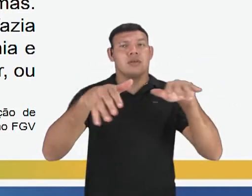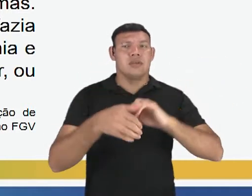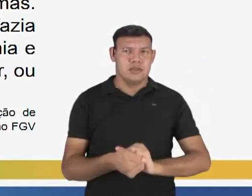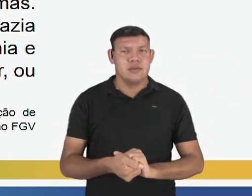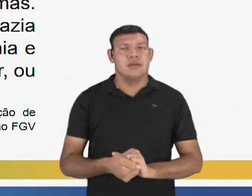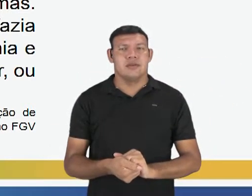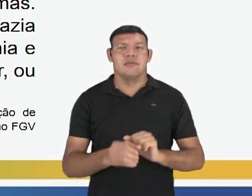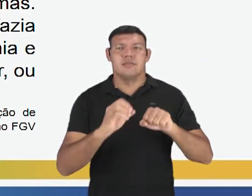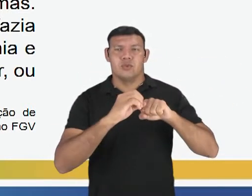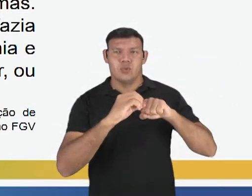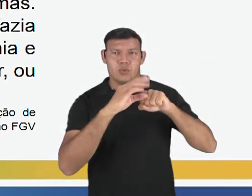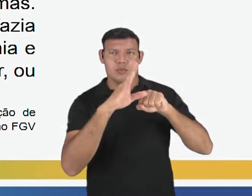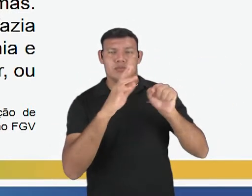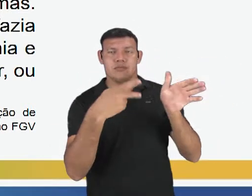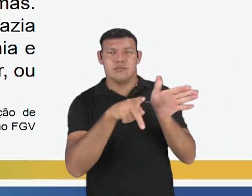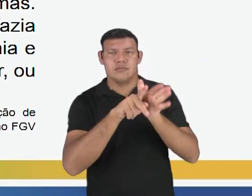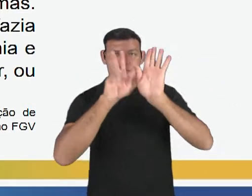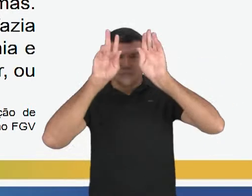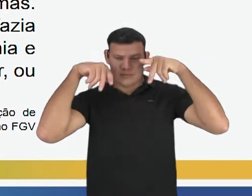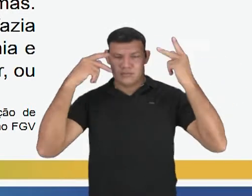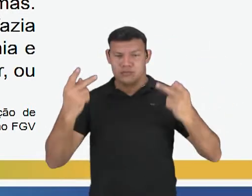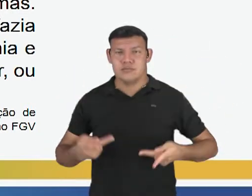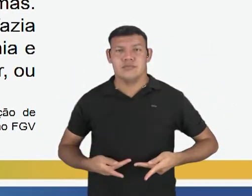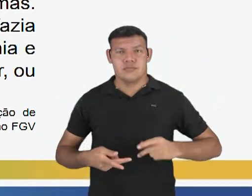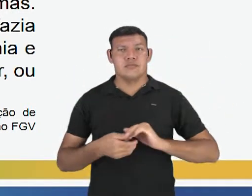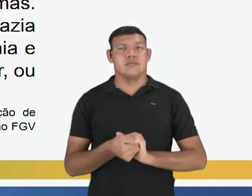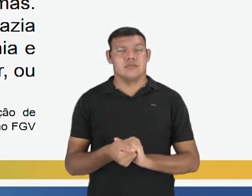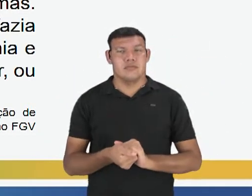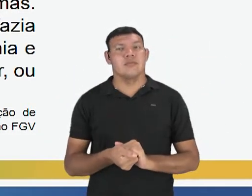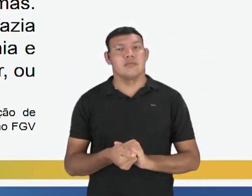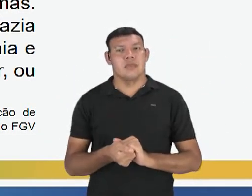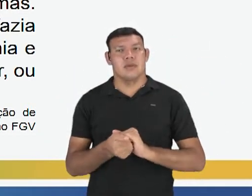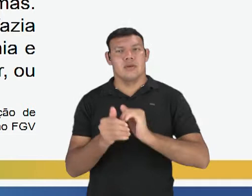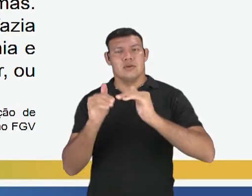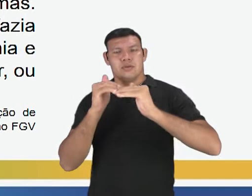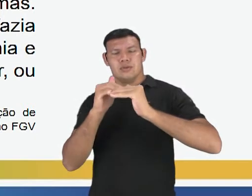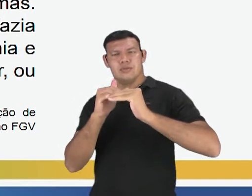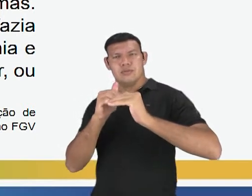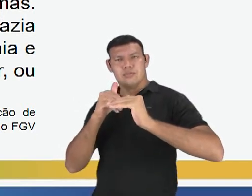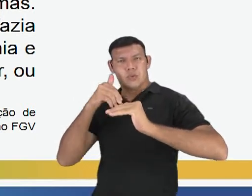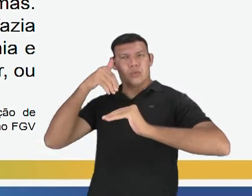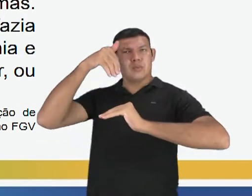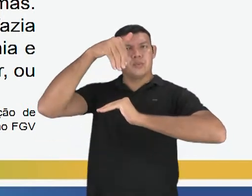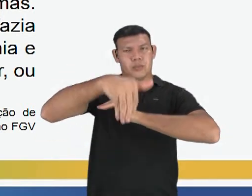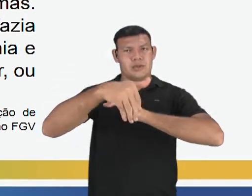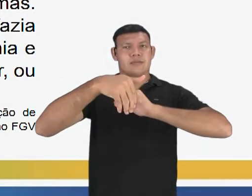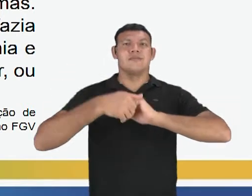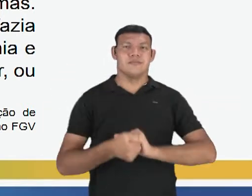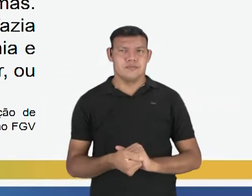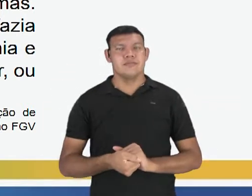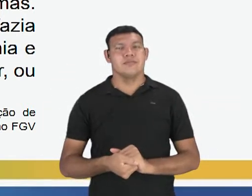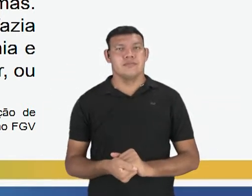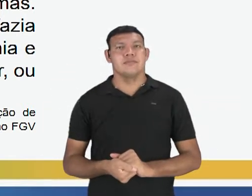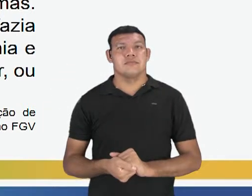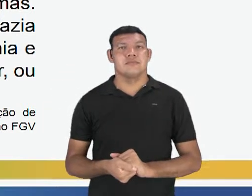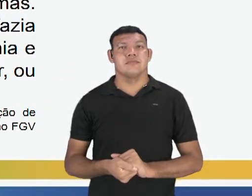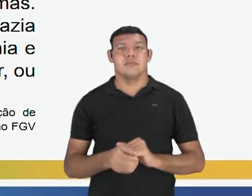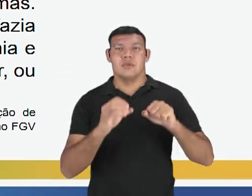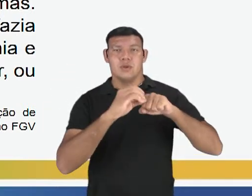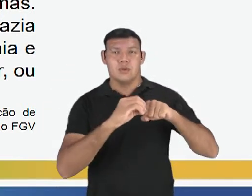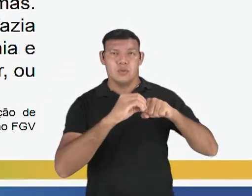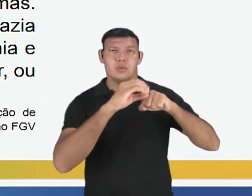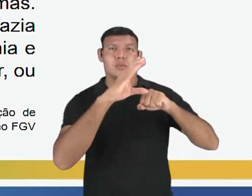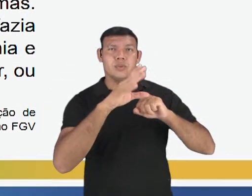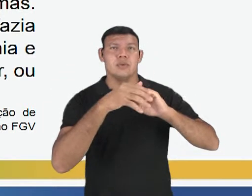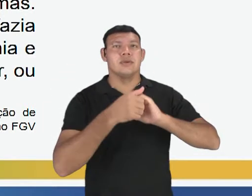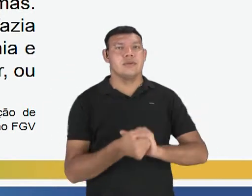divulgador do conhecimento humano, né? E aí vai dar um pulo, aí, um salto, né, de todo o pensamento construído pela